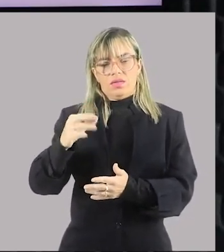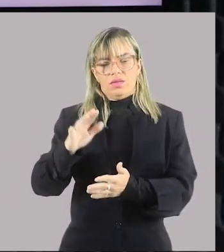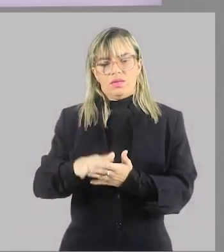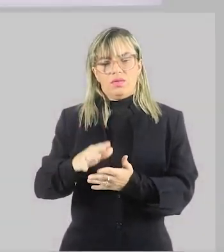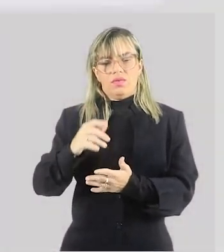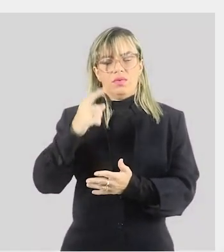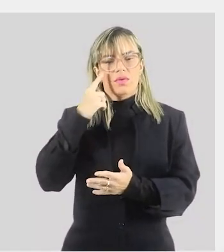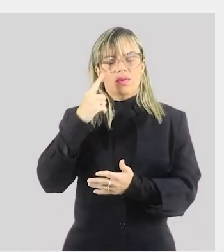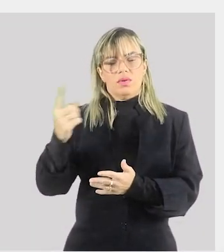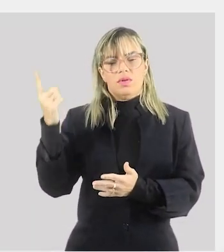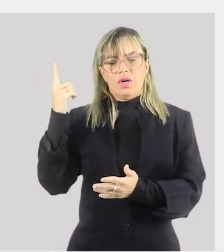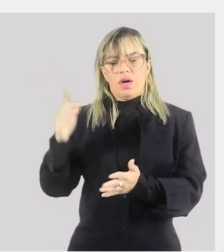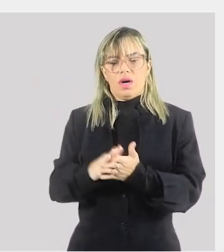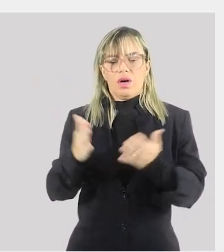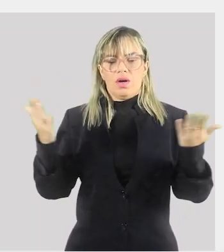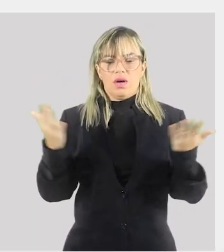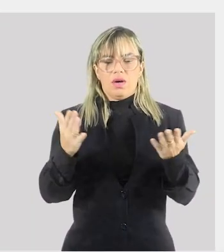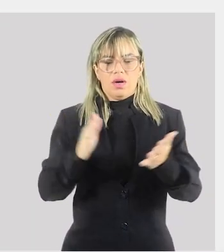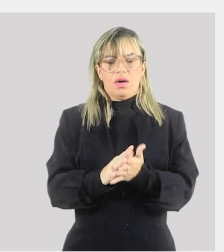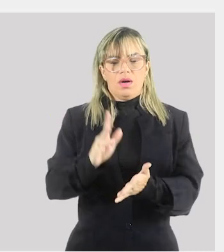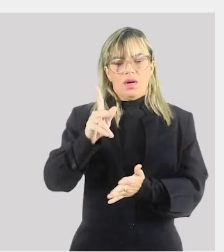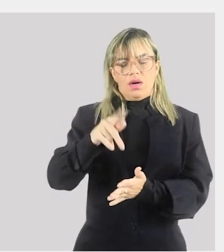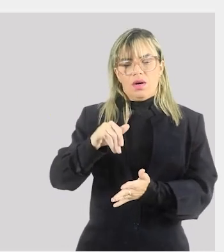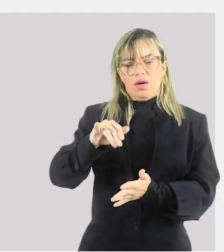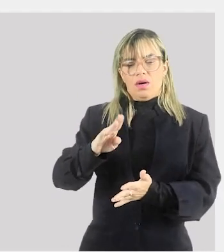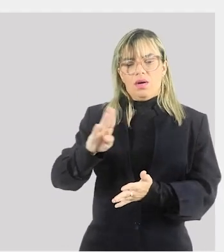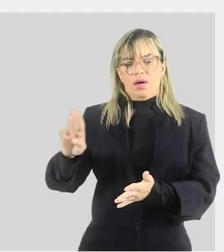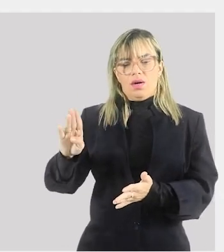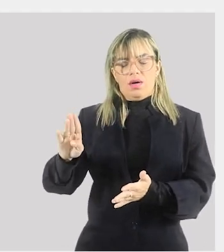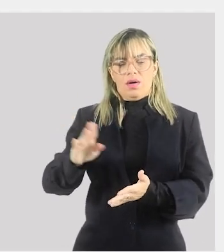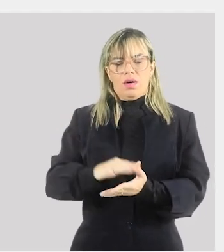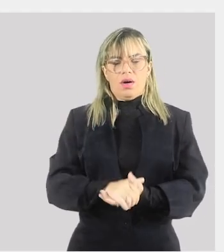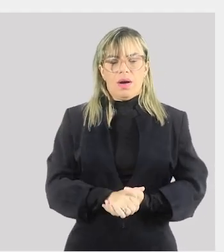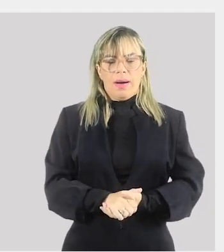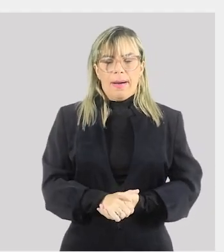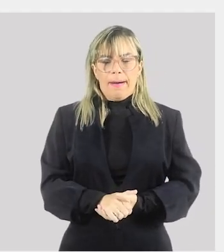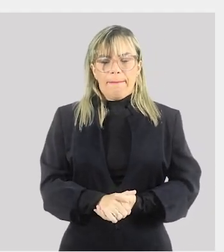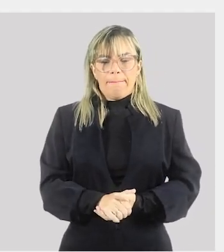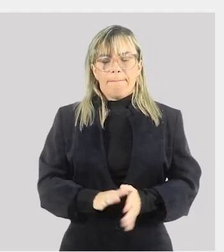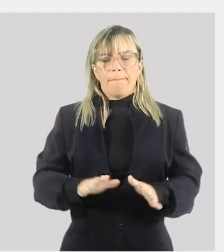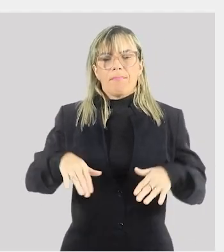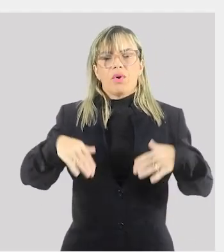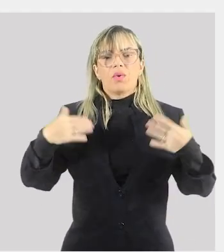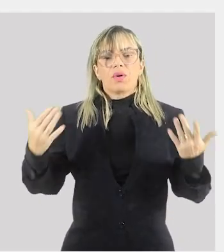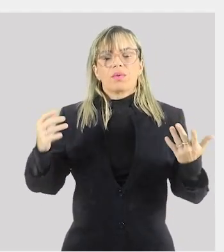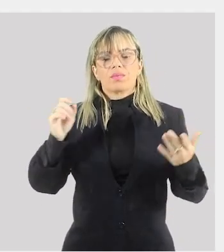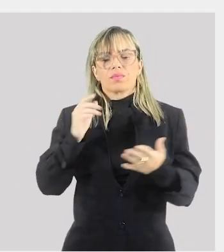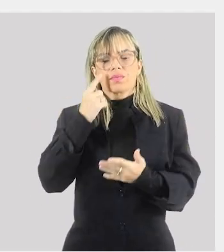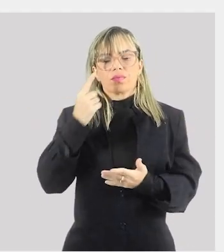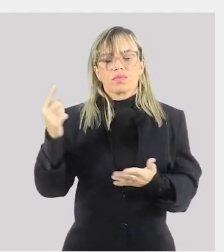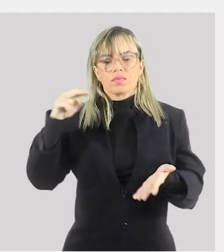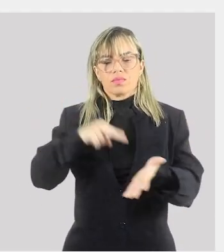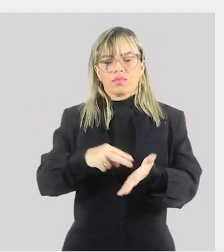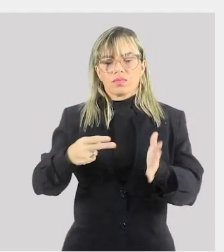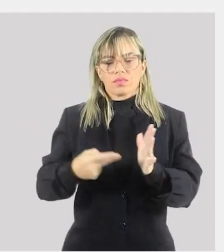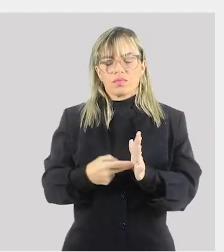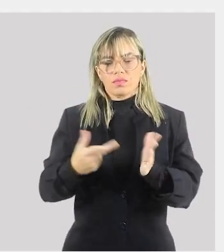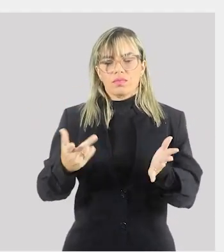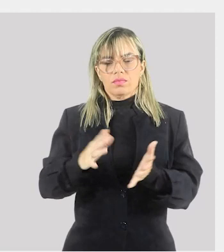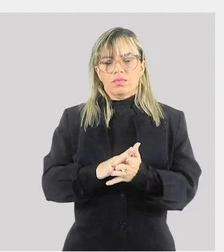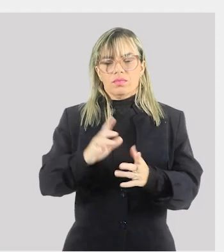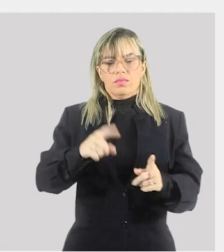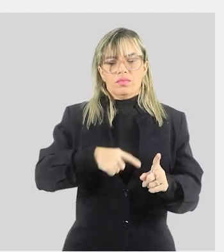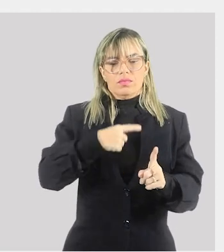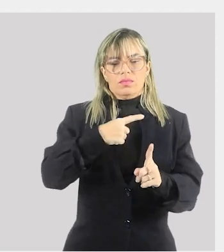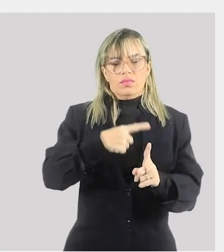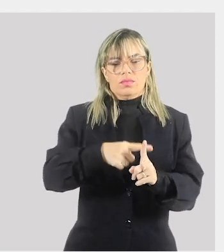PIB, que é o Produto Interno Bruto. O que é o PIB? É a soma. Olha como é interessante.